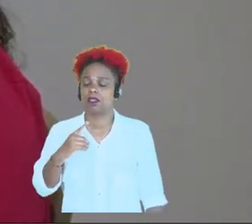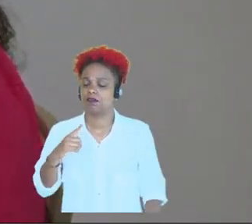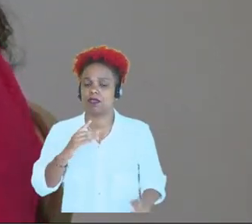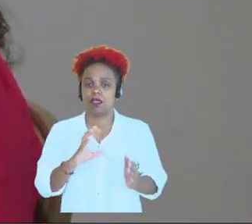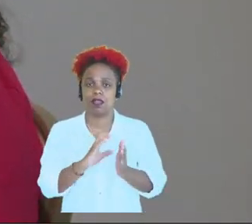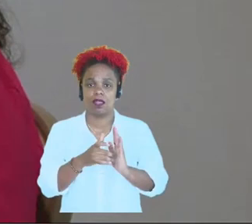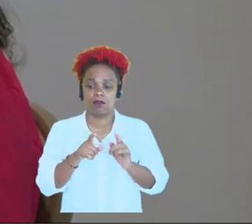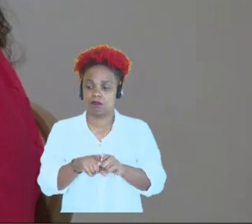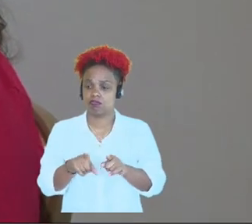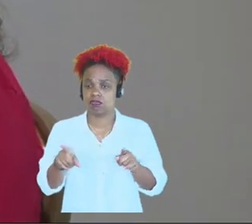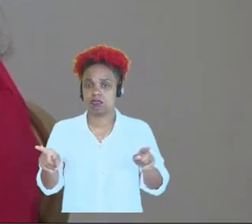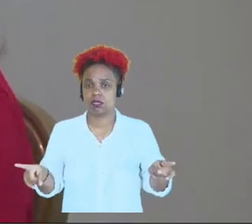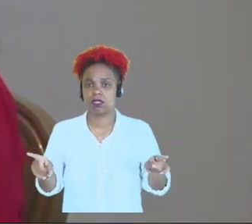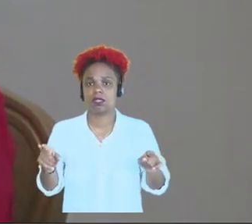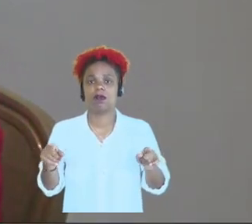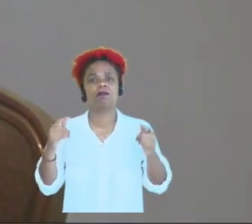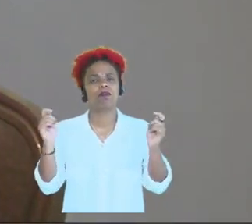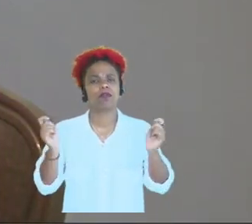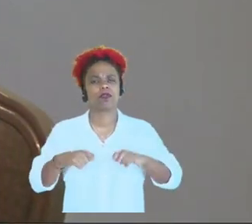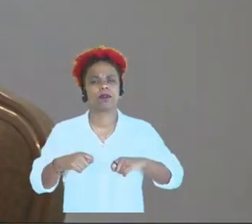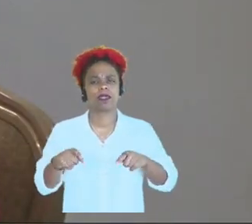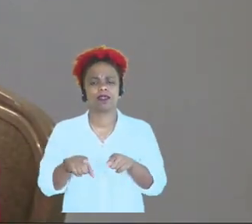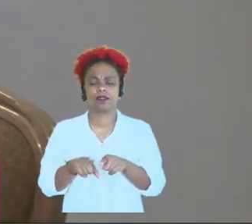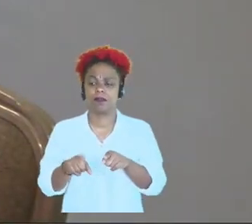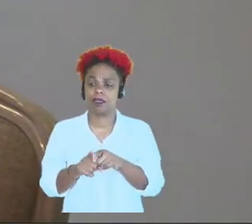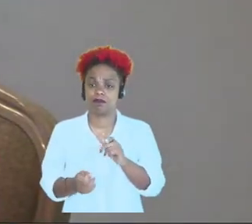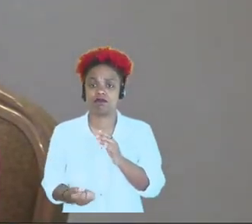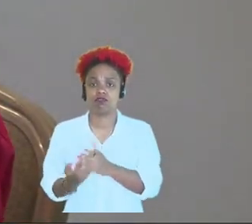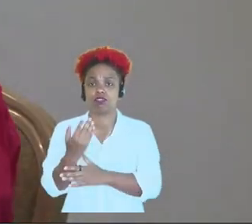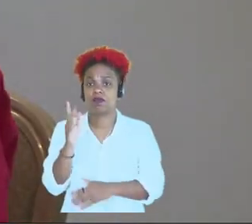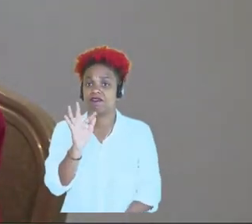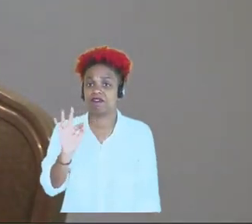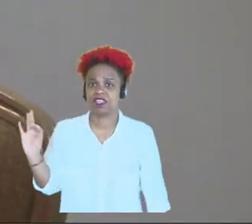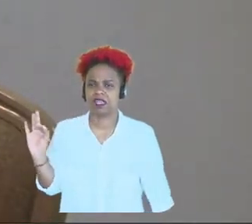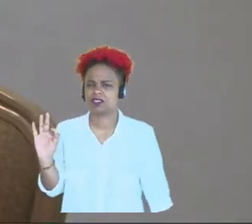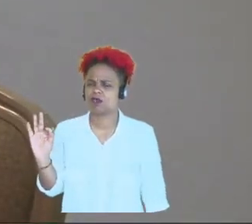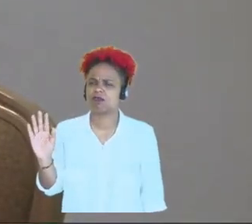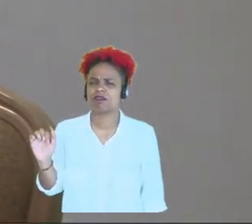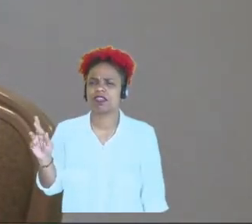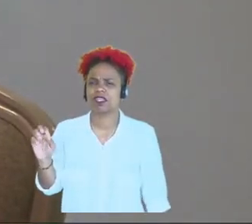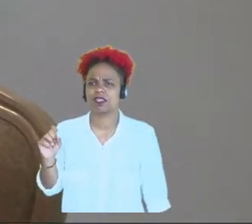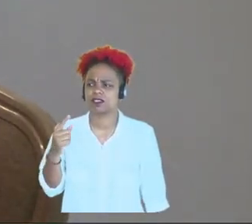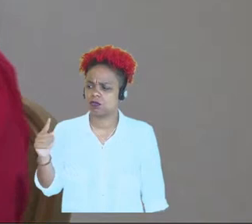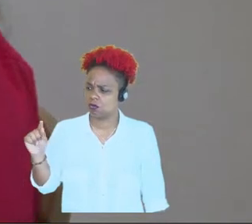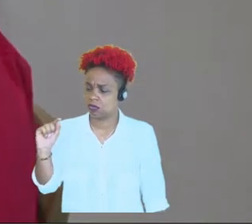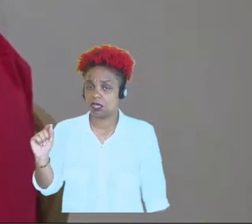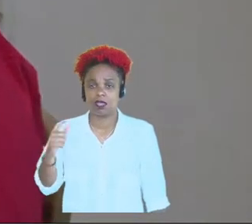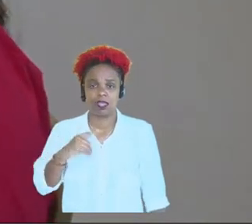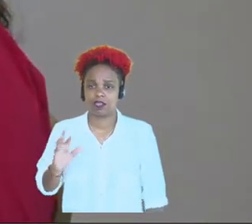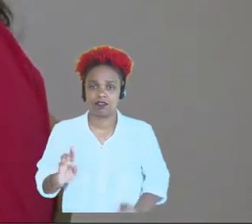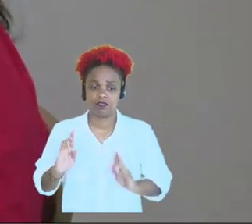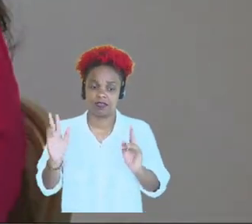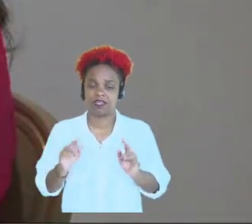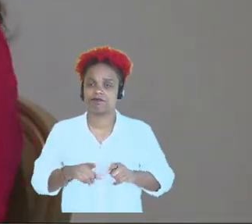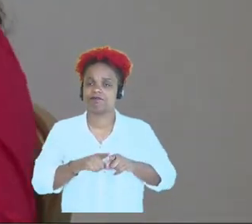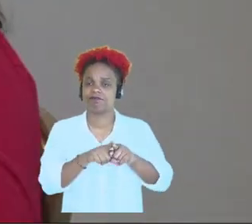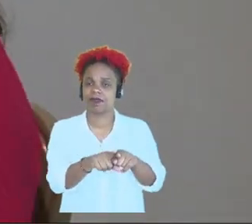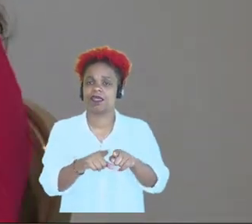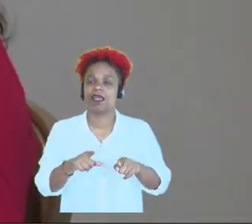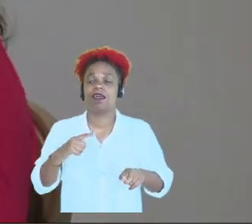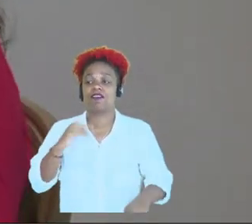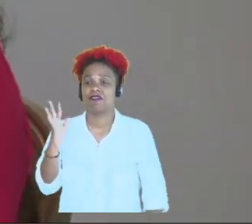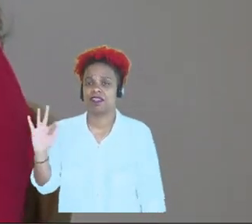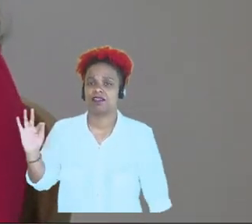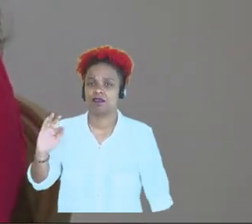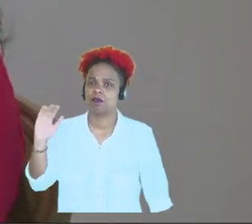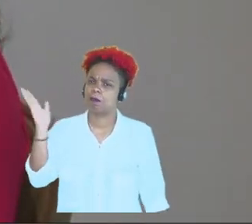coligações, posteriormente se estabeleceu a possibilidade de uma federação, que, diferente da coligação, ela tem caráter nacional,